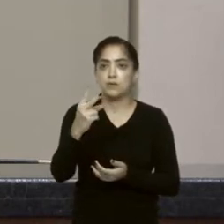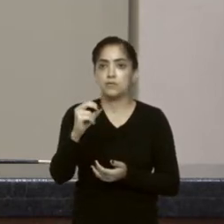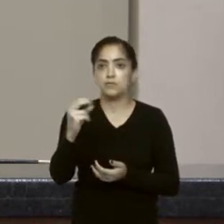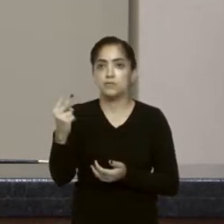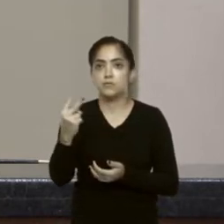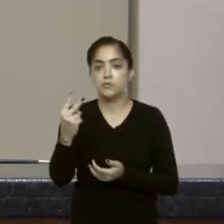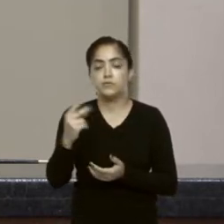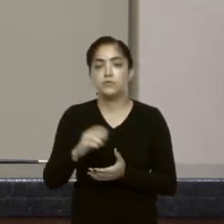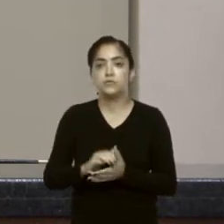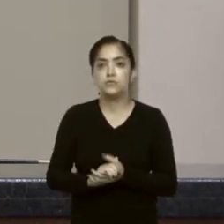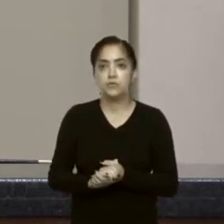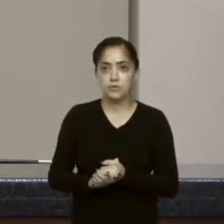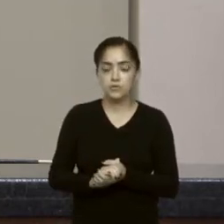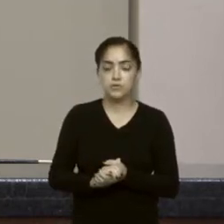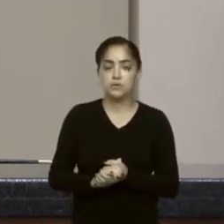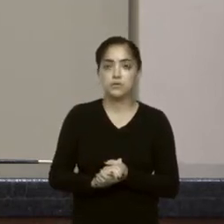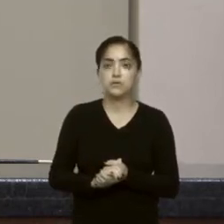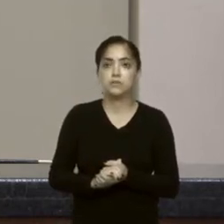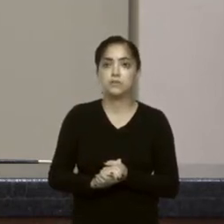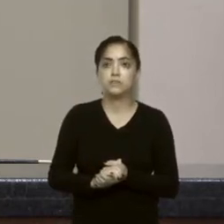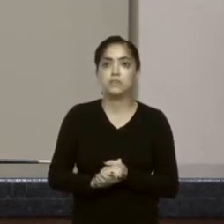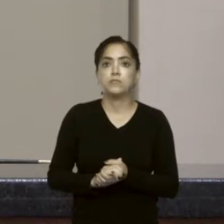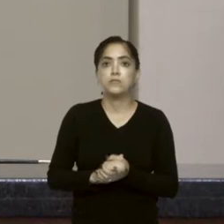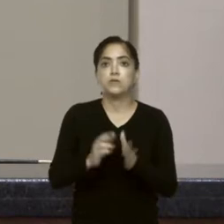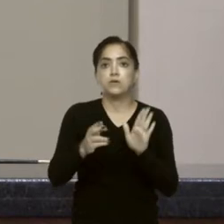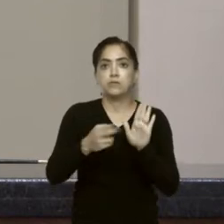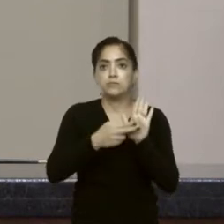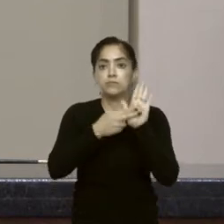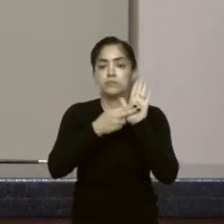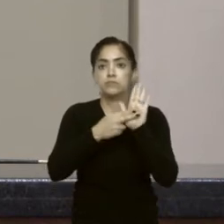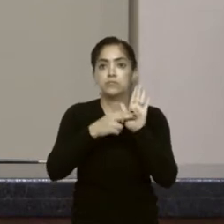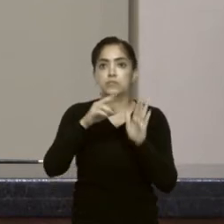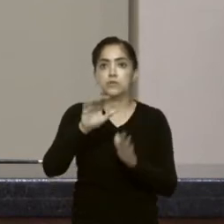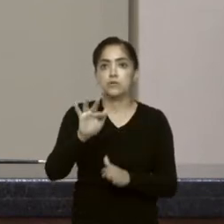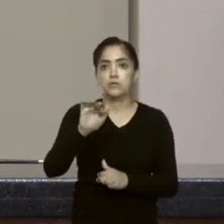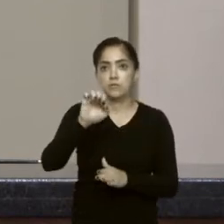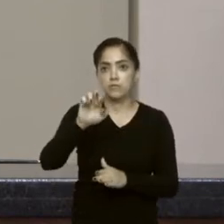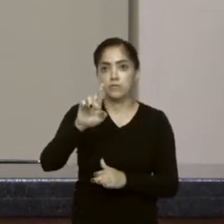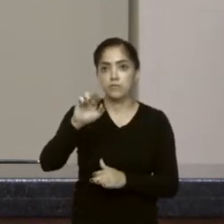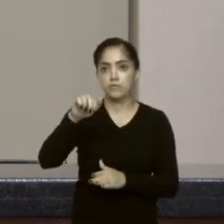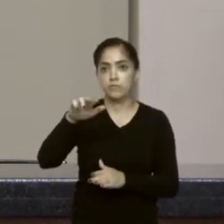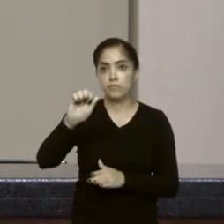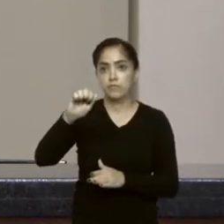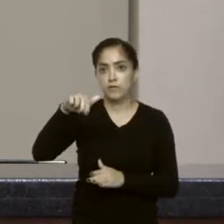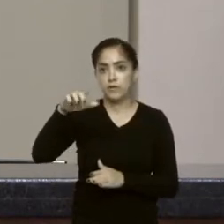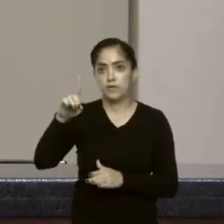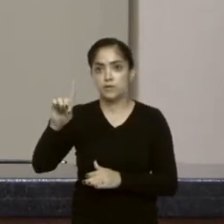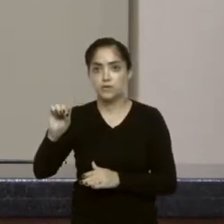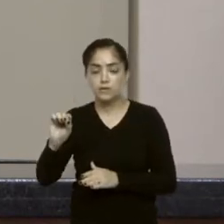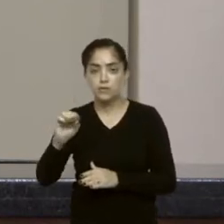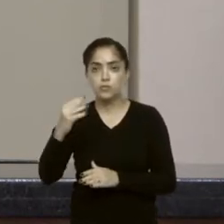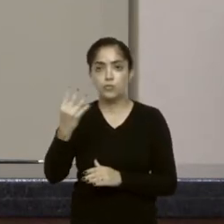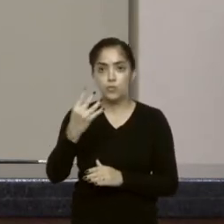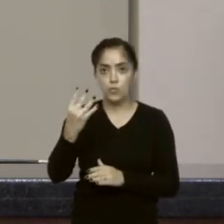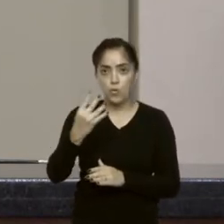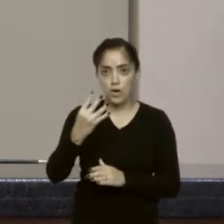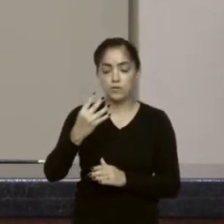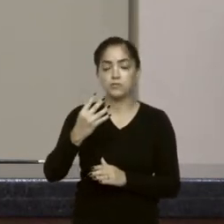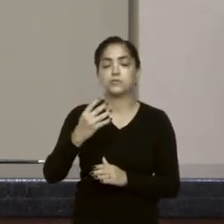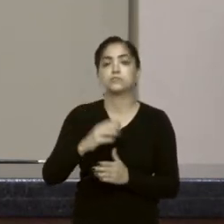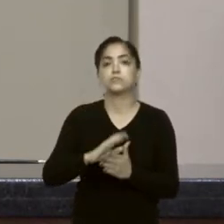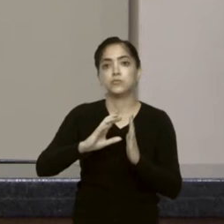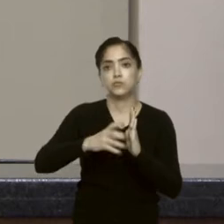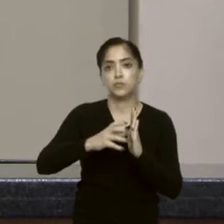20/2022. Convoca o cidadão Fernando Aguiar Beifus, quarto suplente do Partido Social